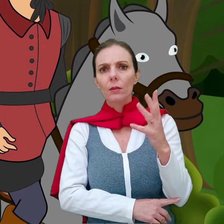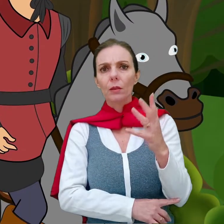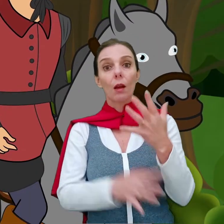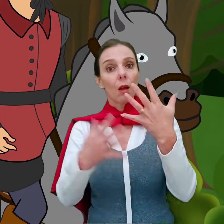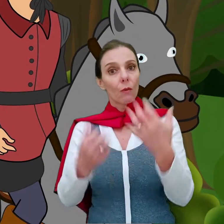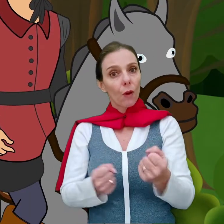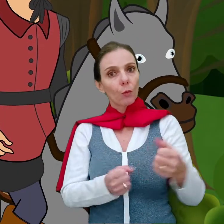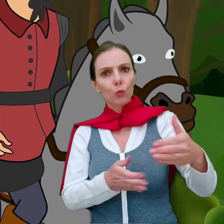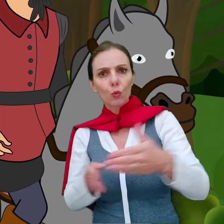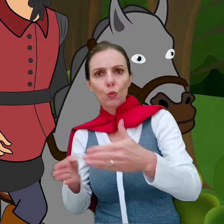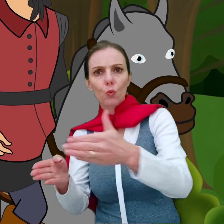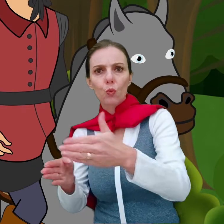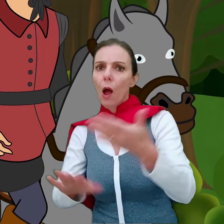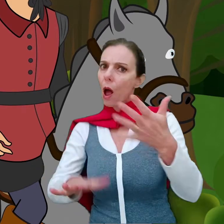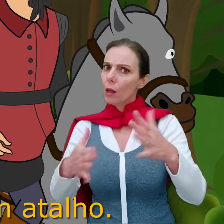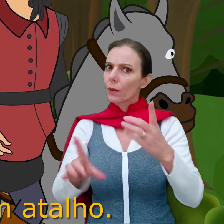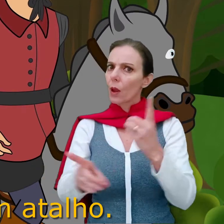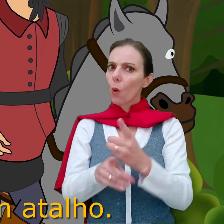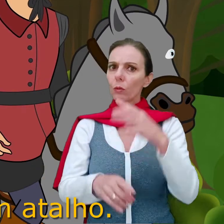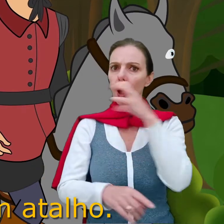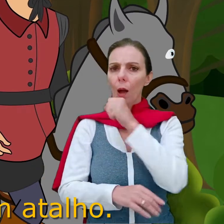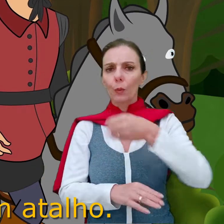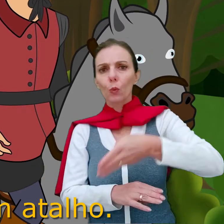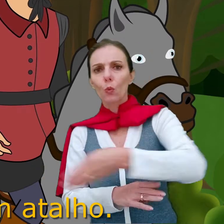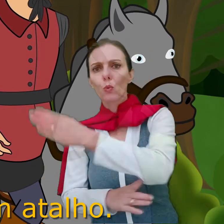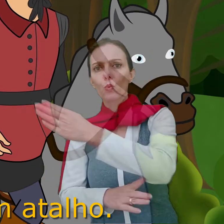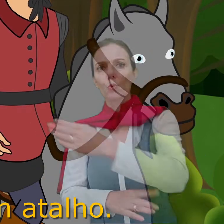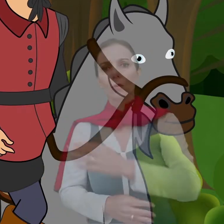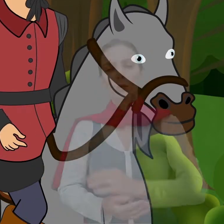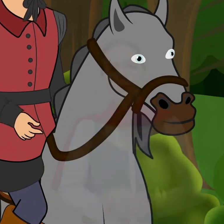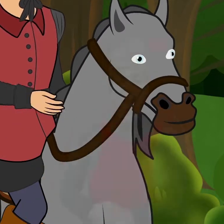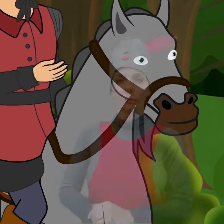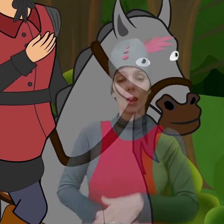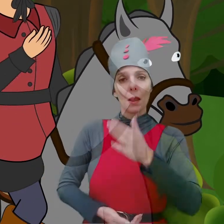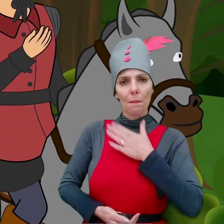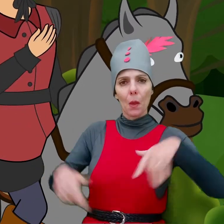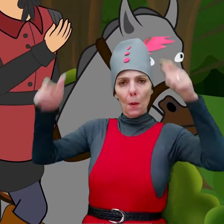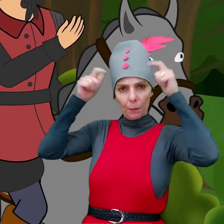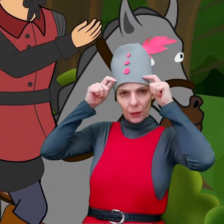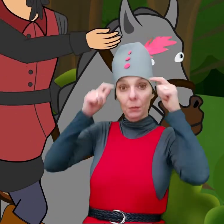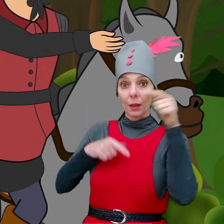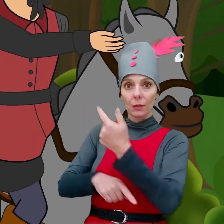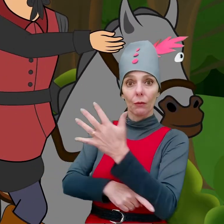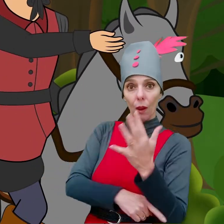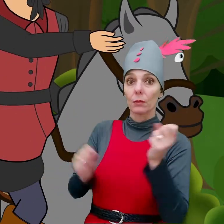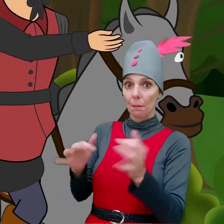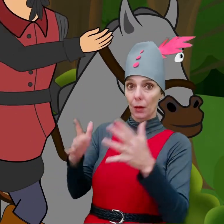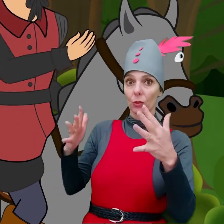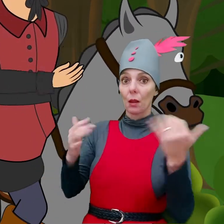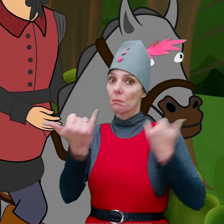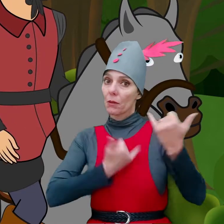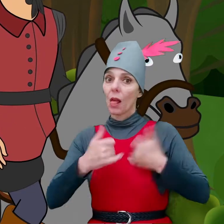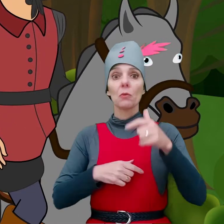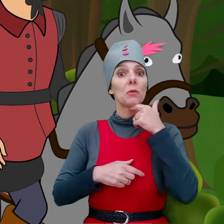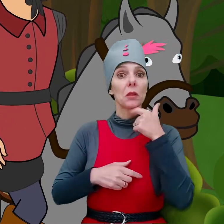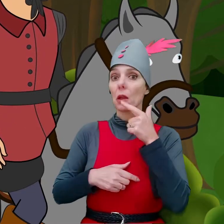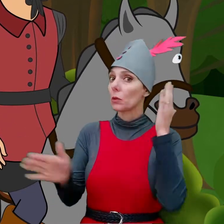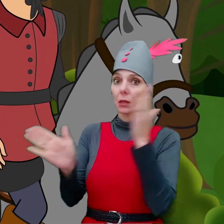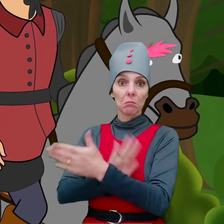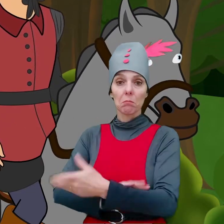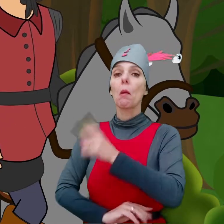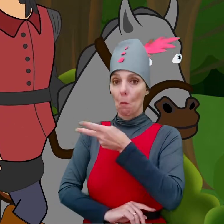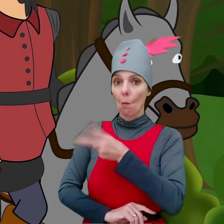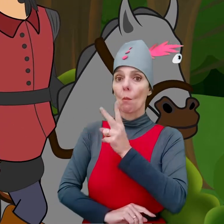floresta antes. Vamos atravessá-la, talvez encontraremos um atalho. Meu príncipe, essa floresta é mágica. Dizem que